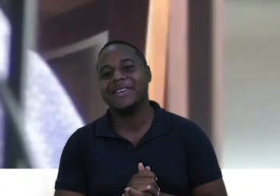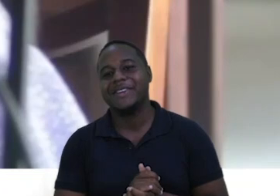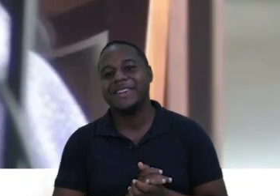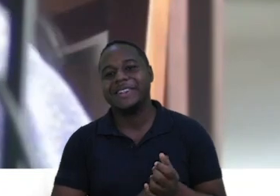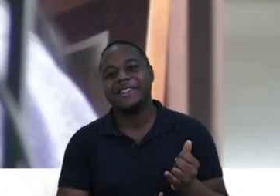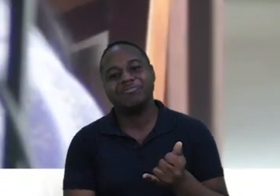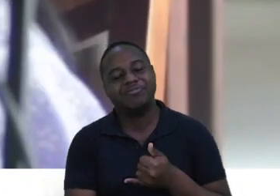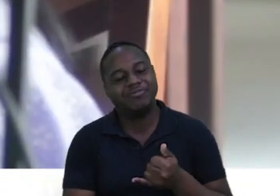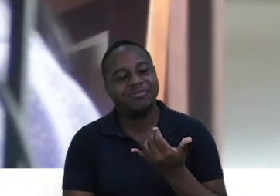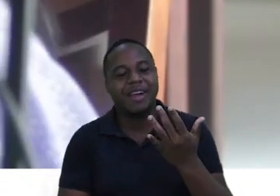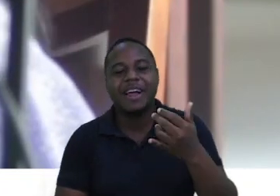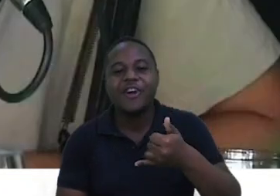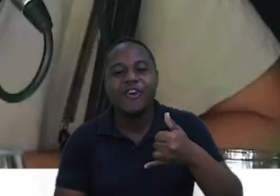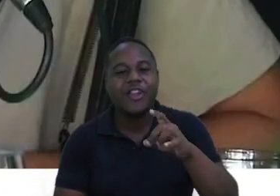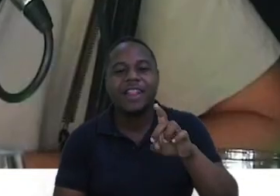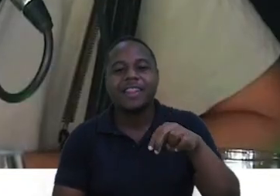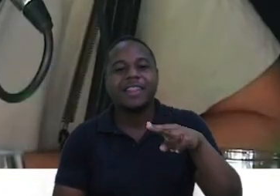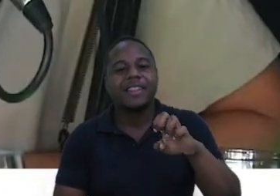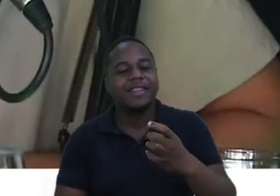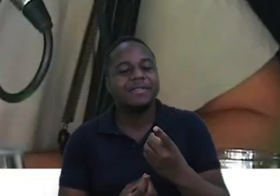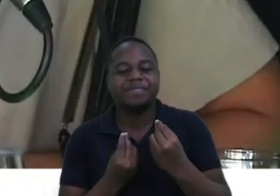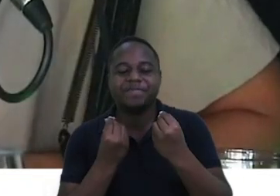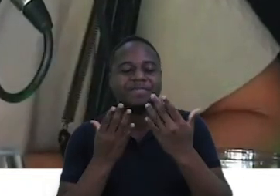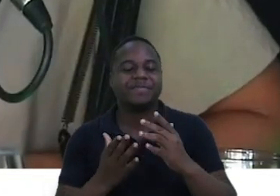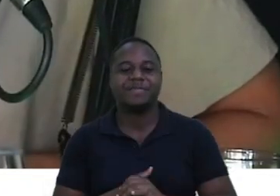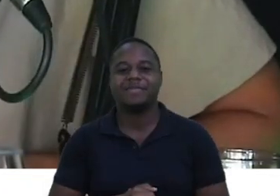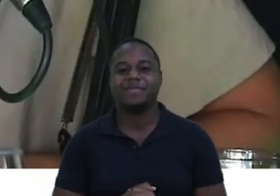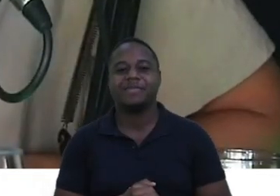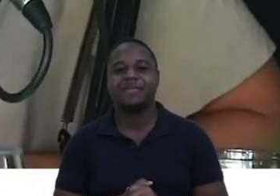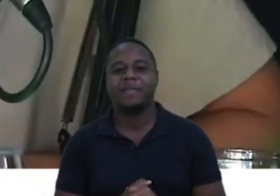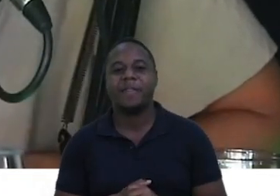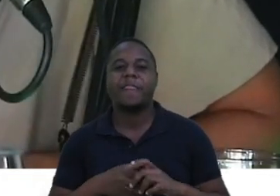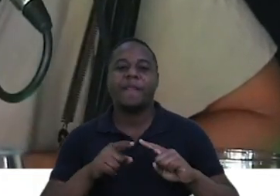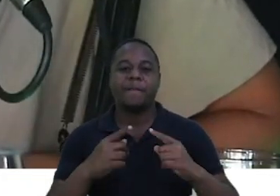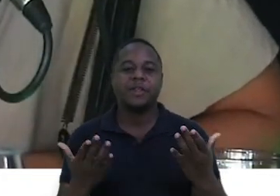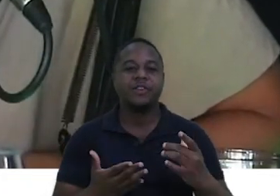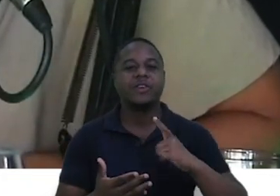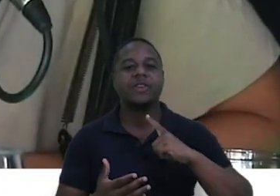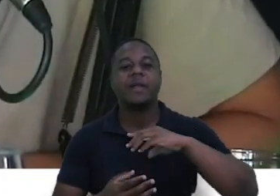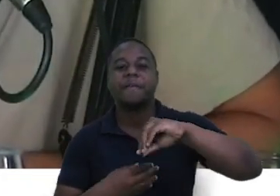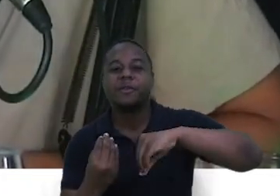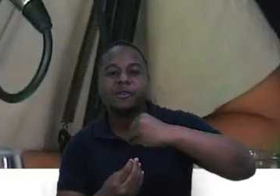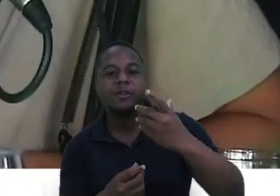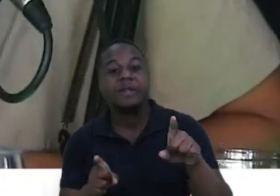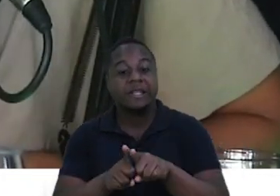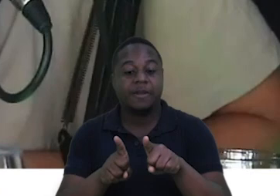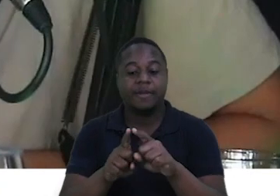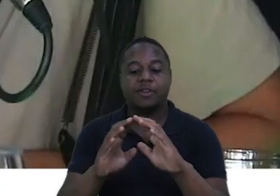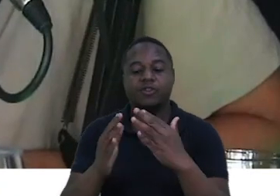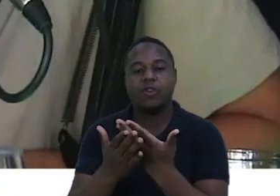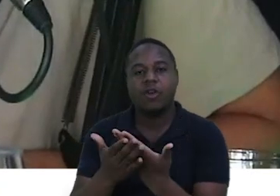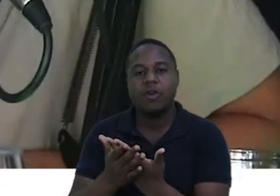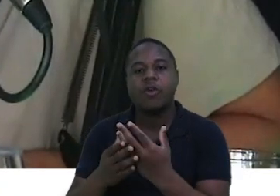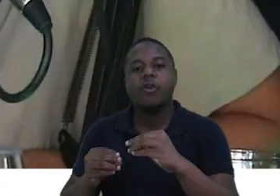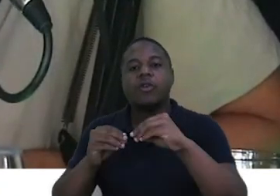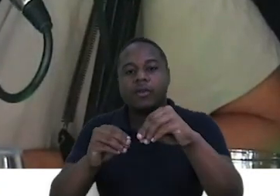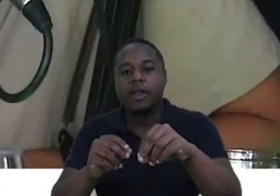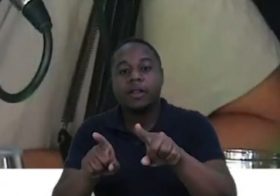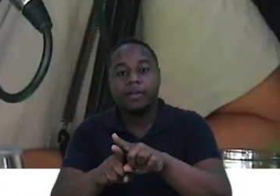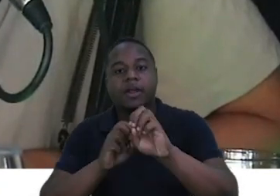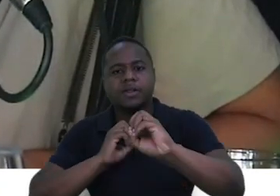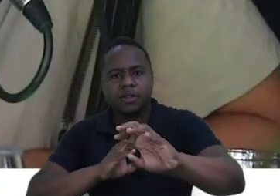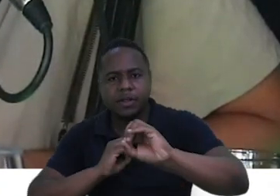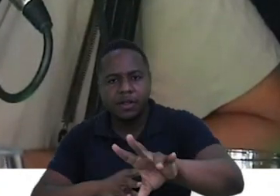já fui. É isso. E aí agora a gente faz essa mistura, a gente leva a escola juntos. Temos aulas, a